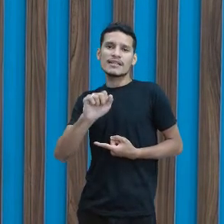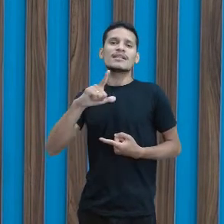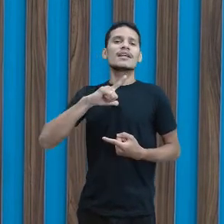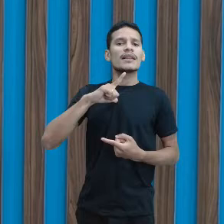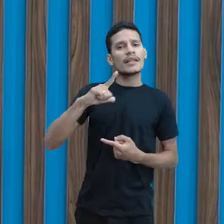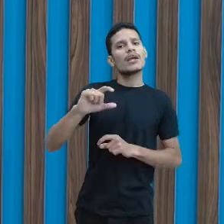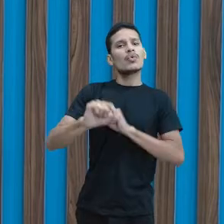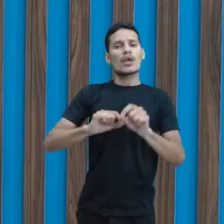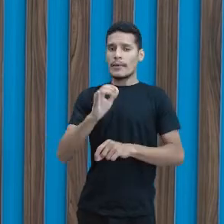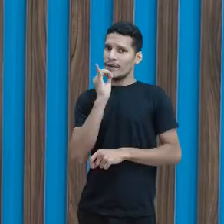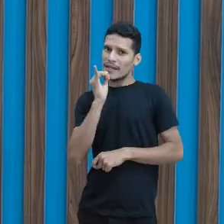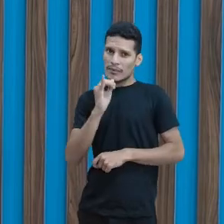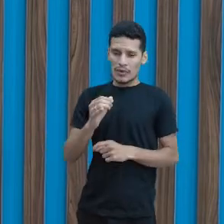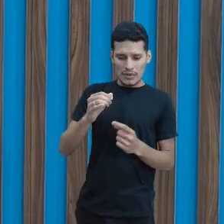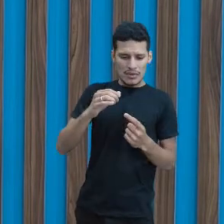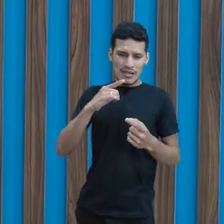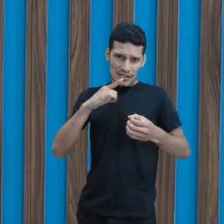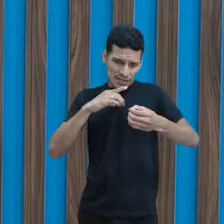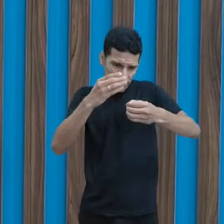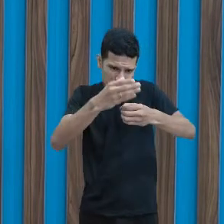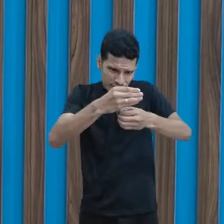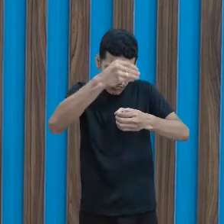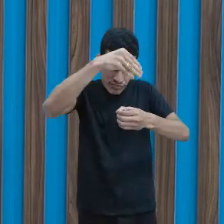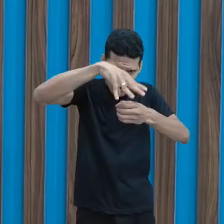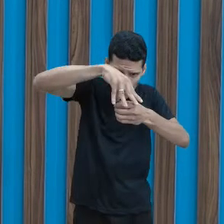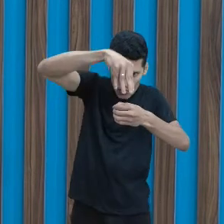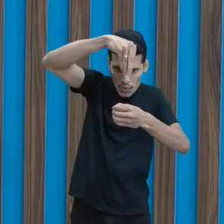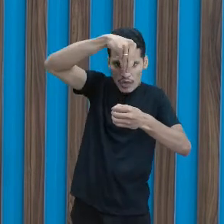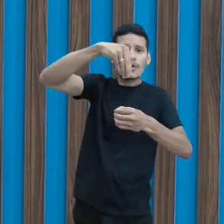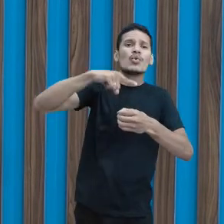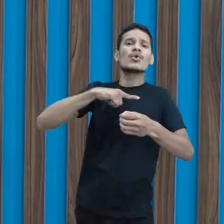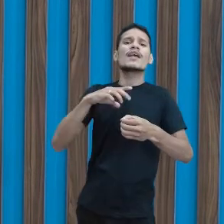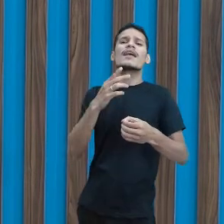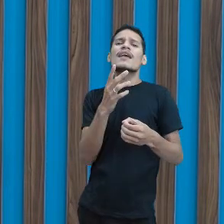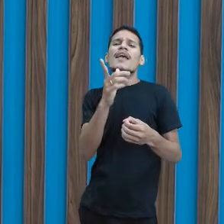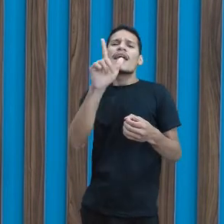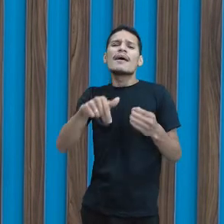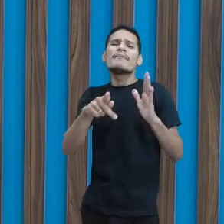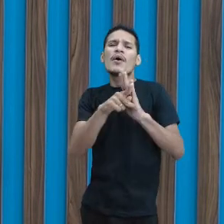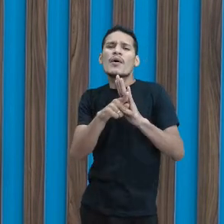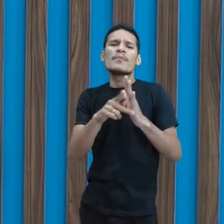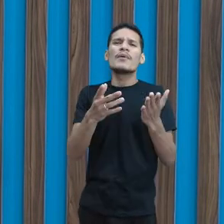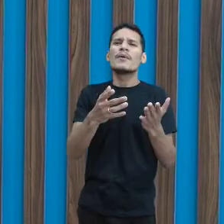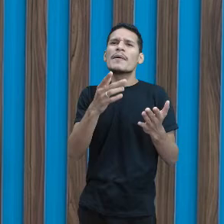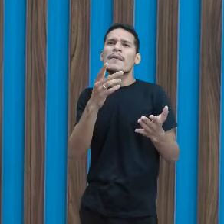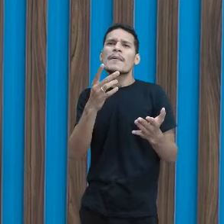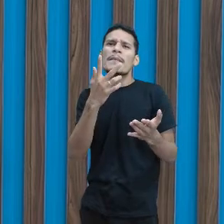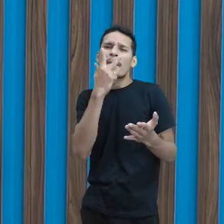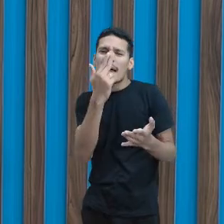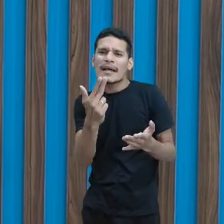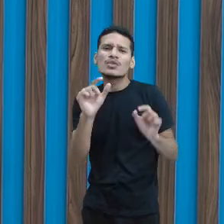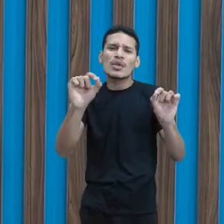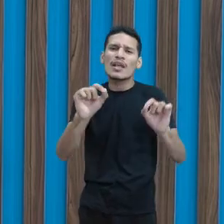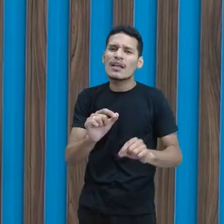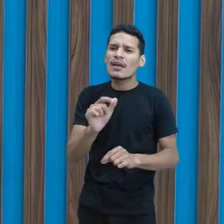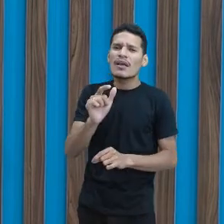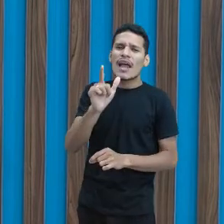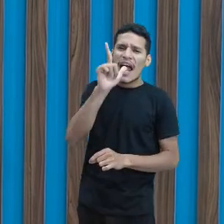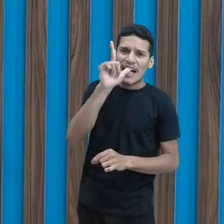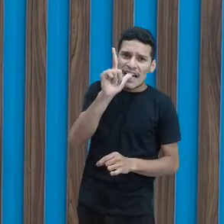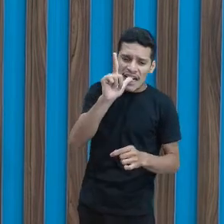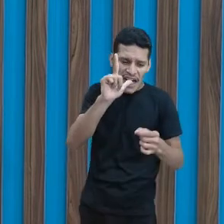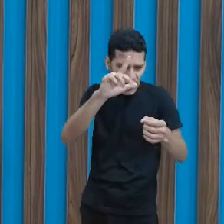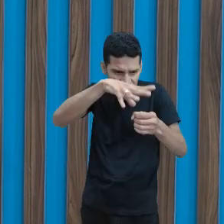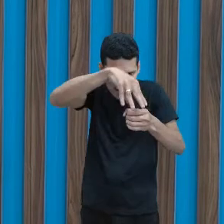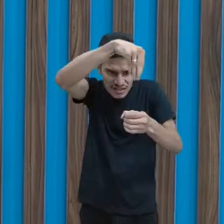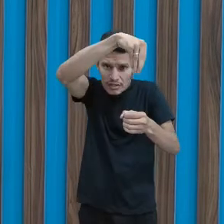né? A ponta lá que simulava ali um órgão reprodutor masculino, e